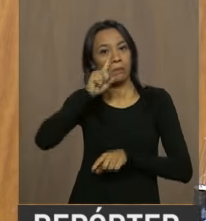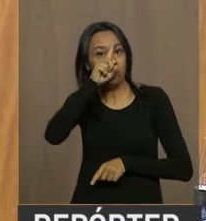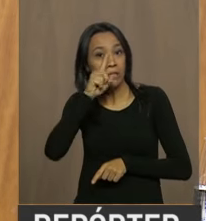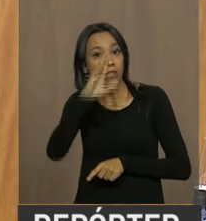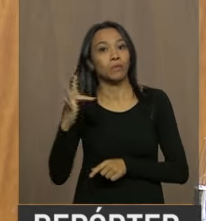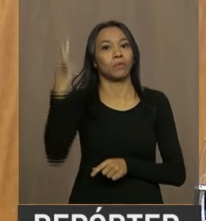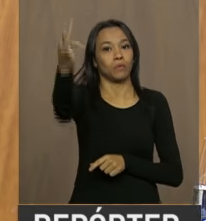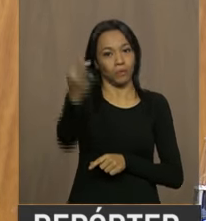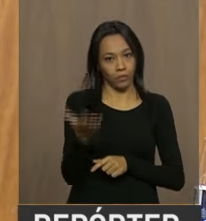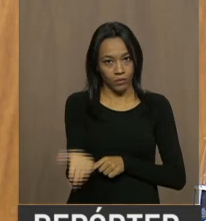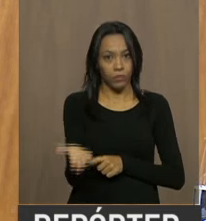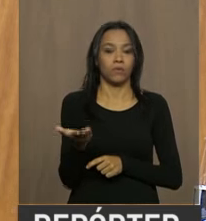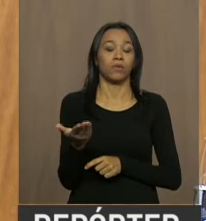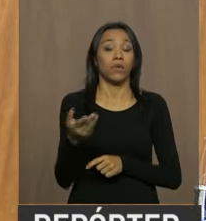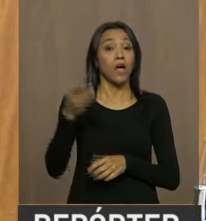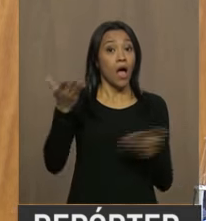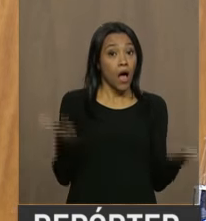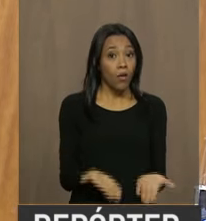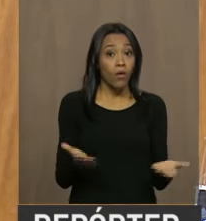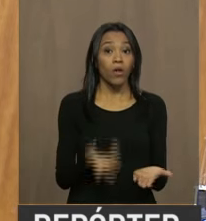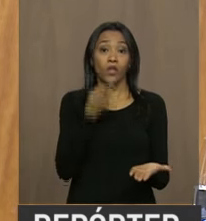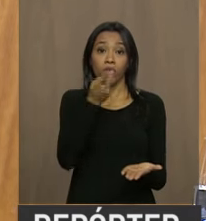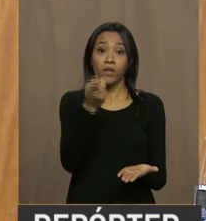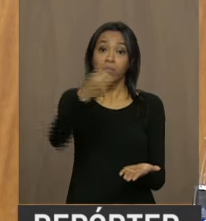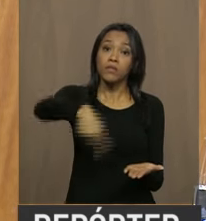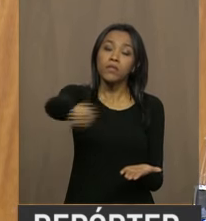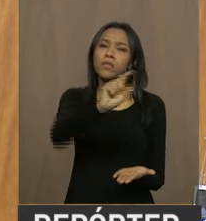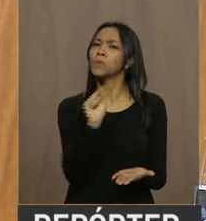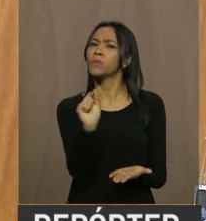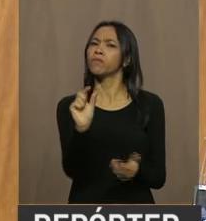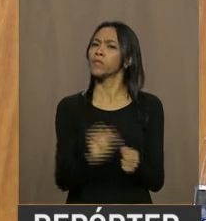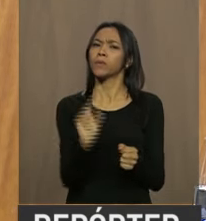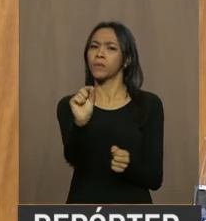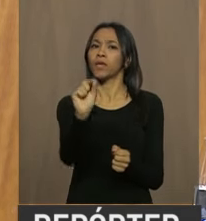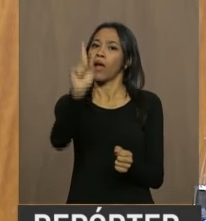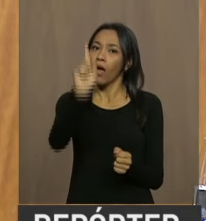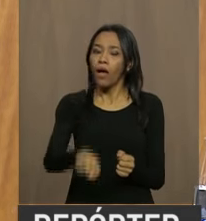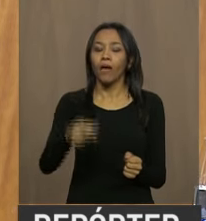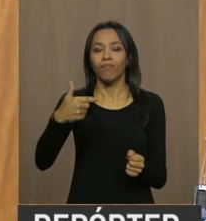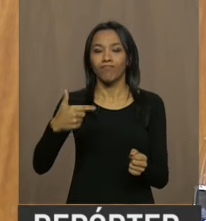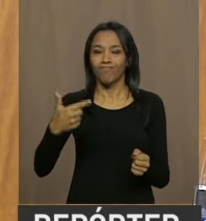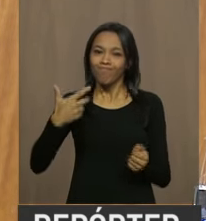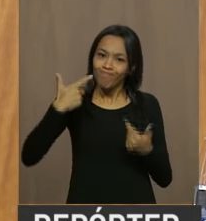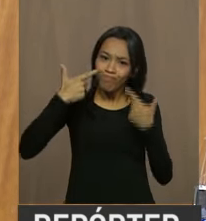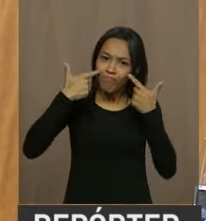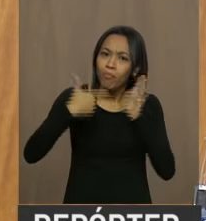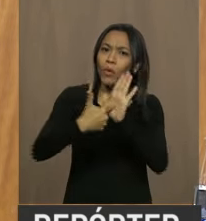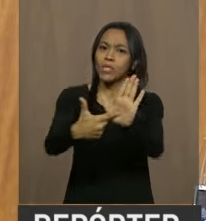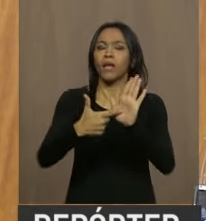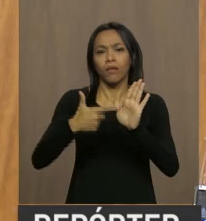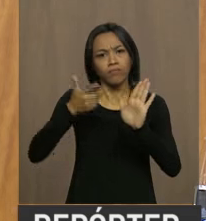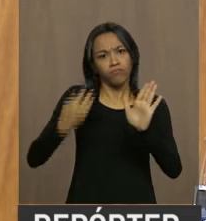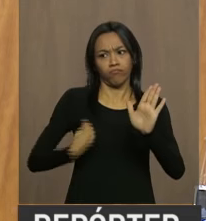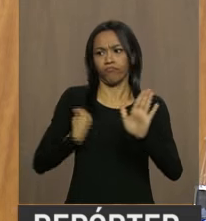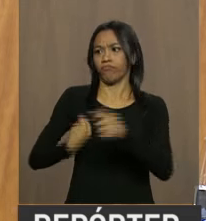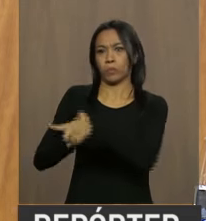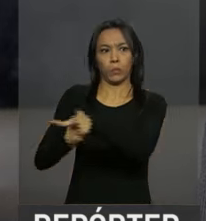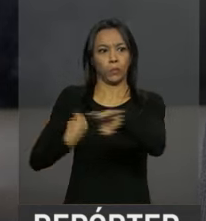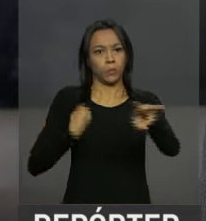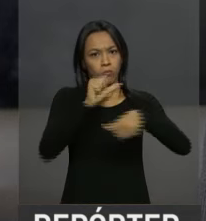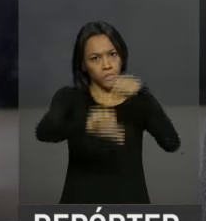amanhã. E o, neste momento, o que nós temos que fazer é mostrar que nós vivemos uma mudança no